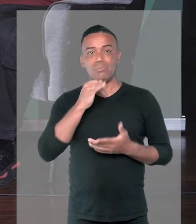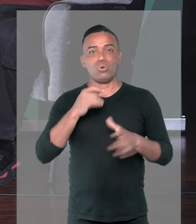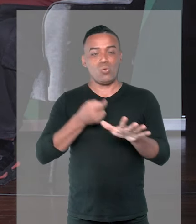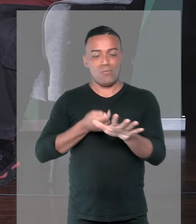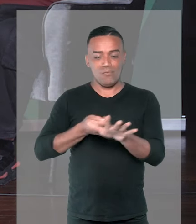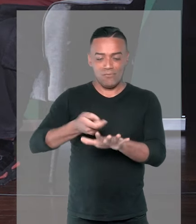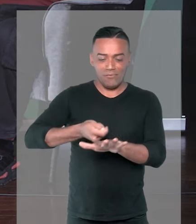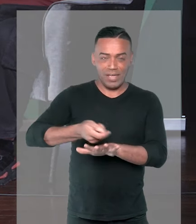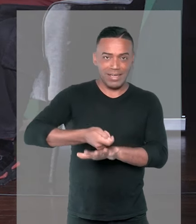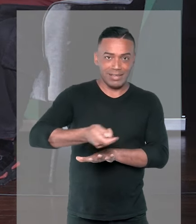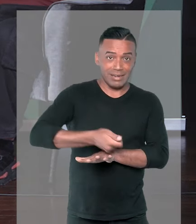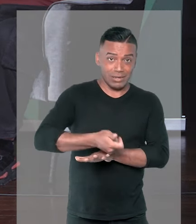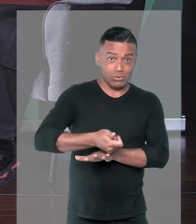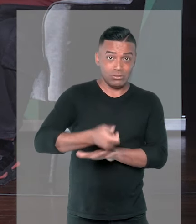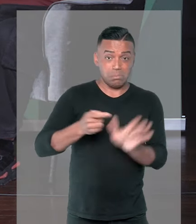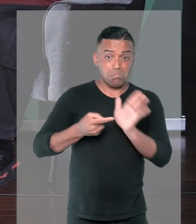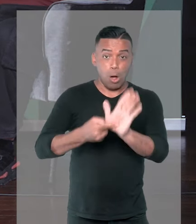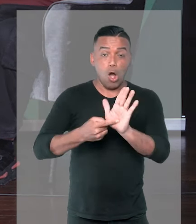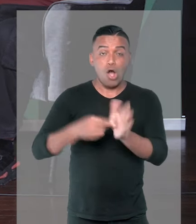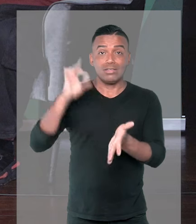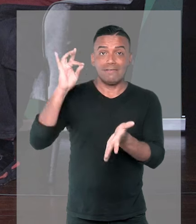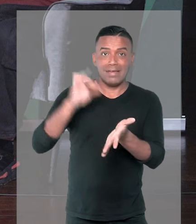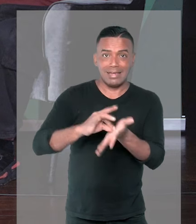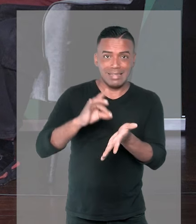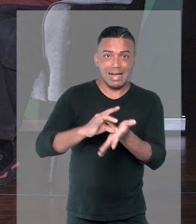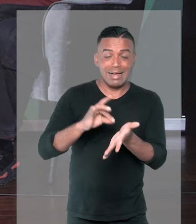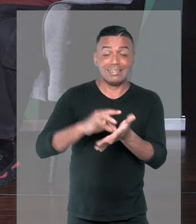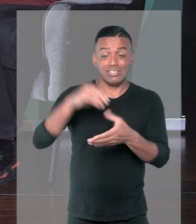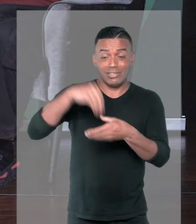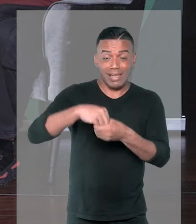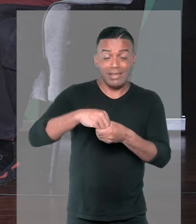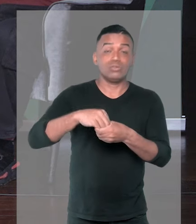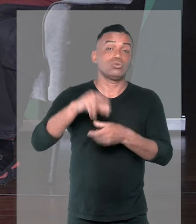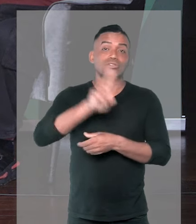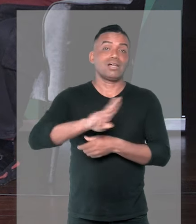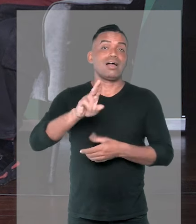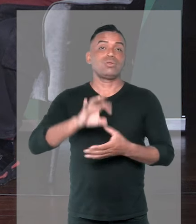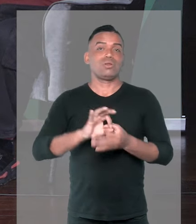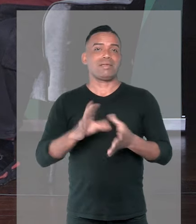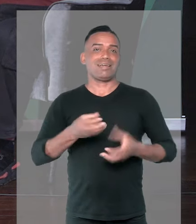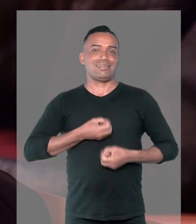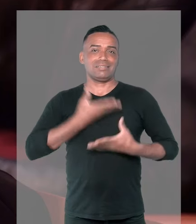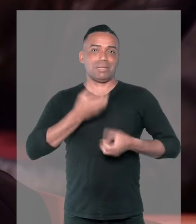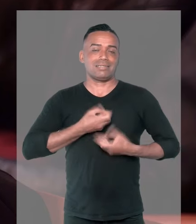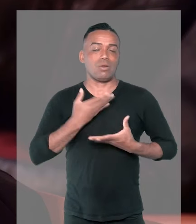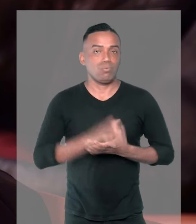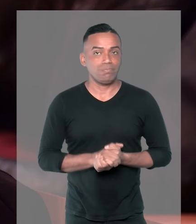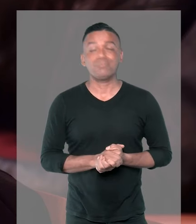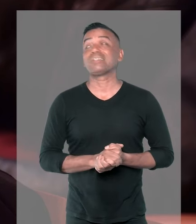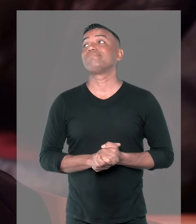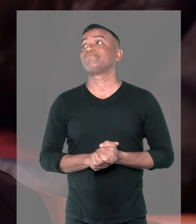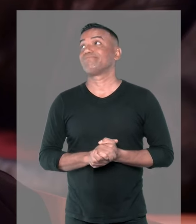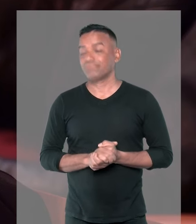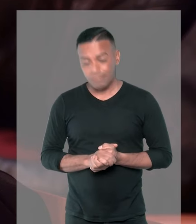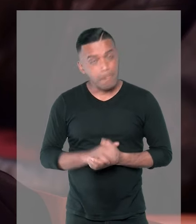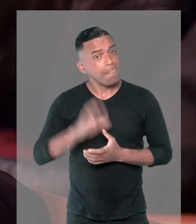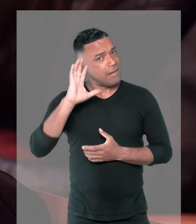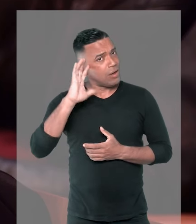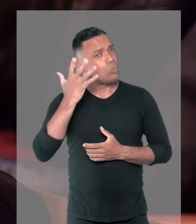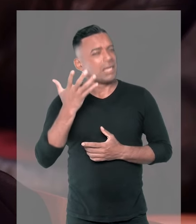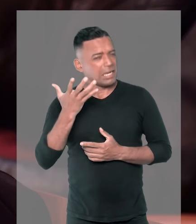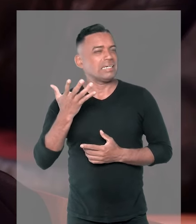News que entra como verdade no âmbito da tal da liberdade de expressão veja tem um fenômeno que a gente estuda muito pouco